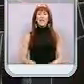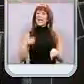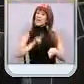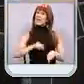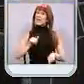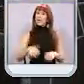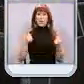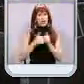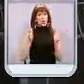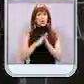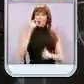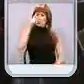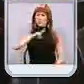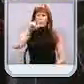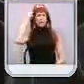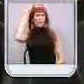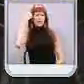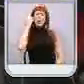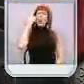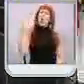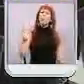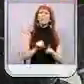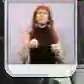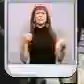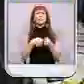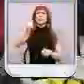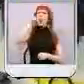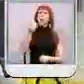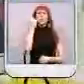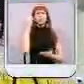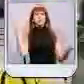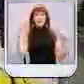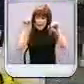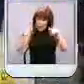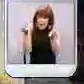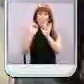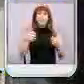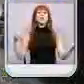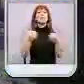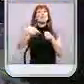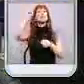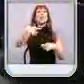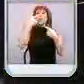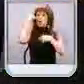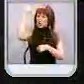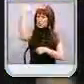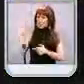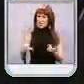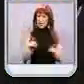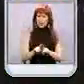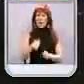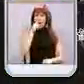por esta altura, já todos os portugueses estão a pensar como vão passar o seu Réveillon. E aqui já se prepara um Réveillon muito especial que